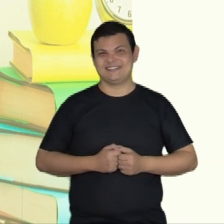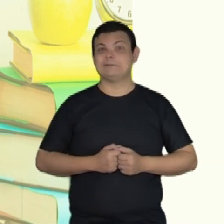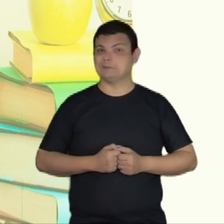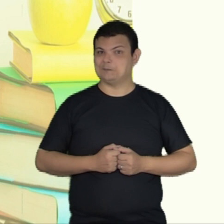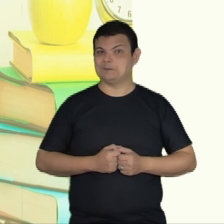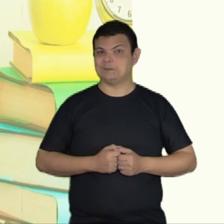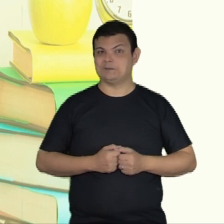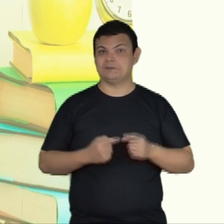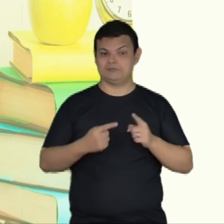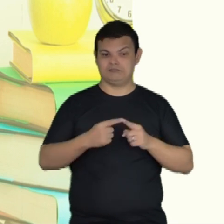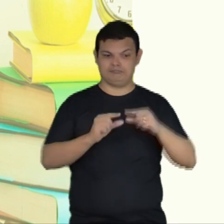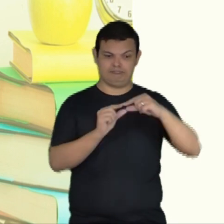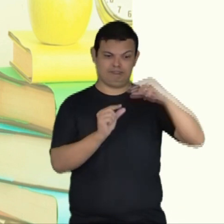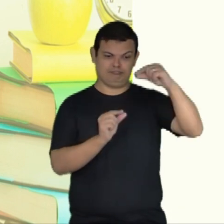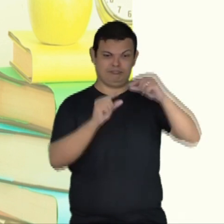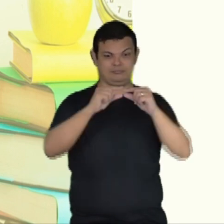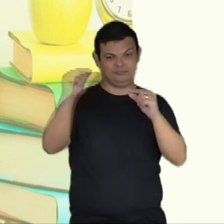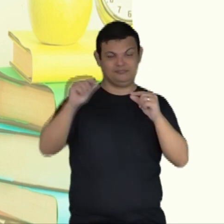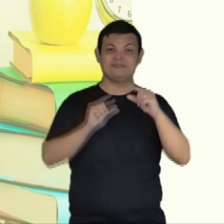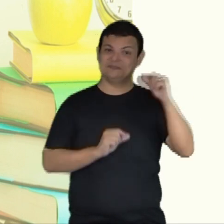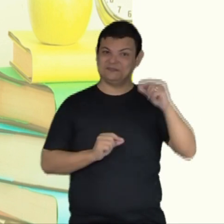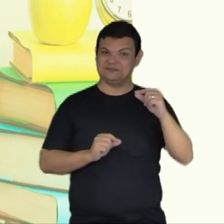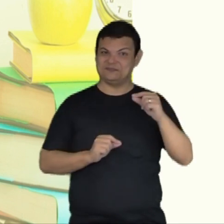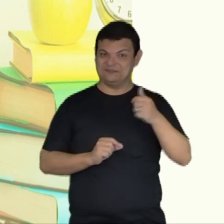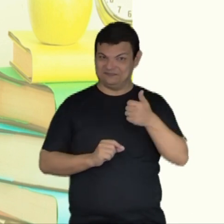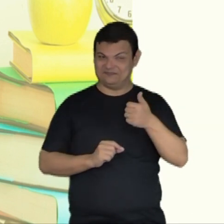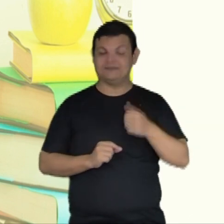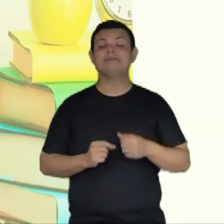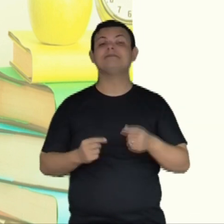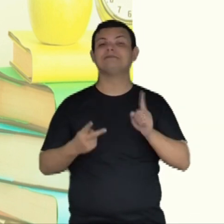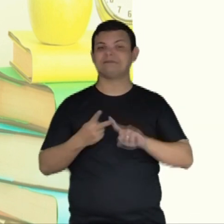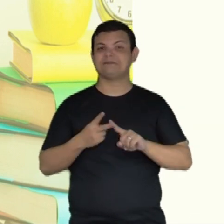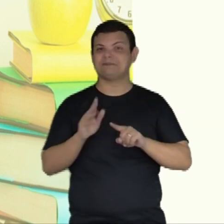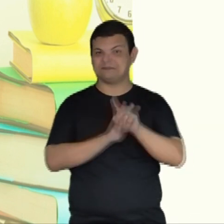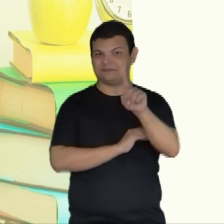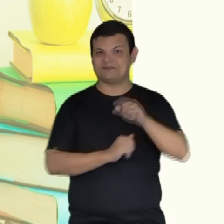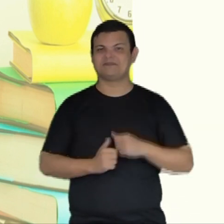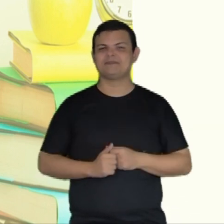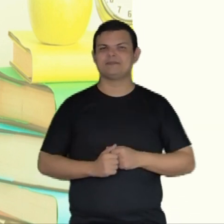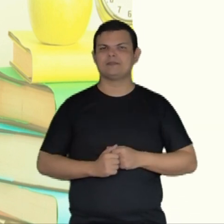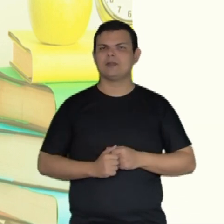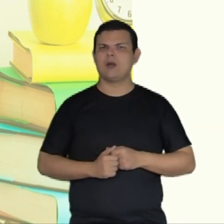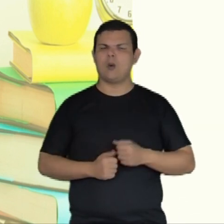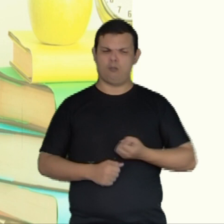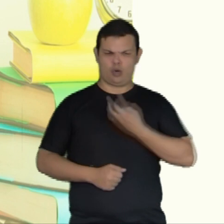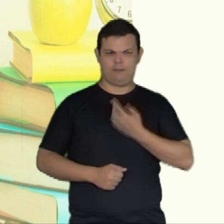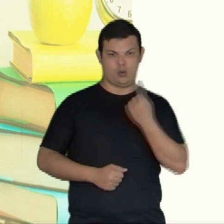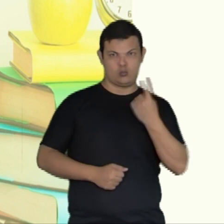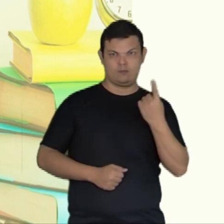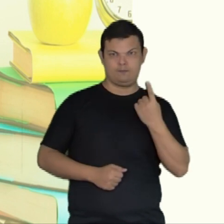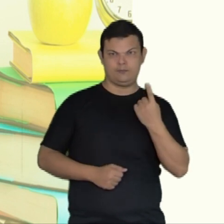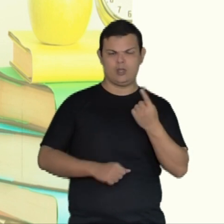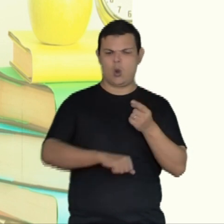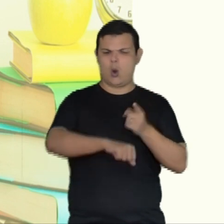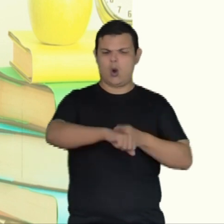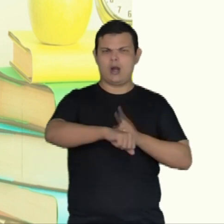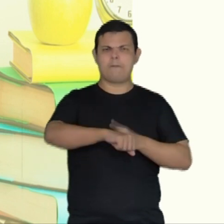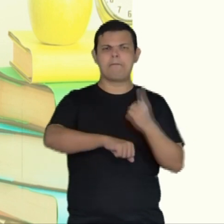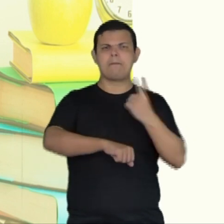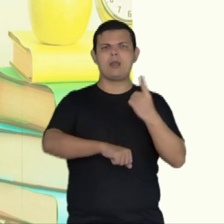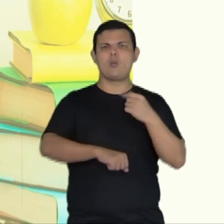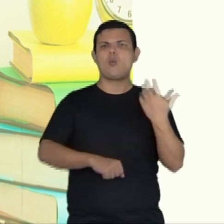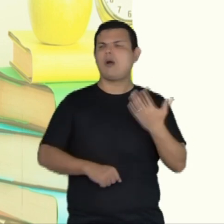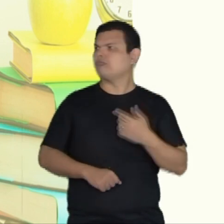Muito bem, foram os ponteiros, não foi? Vamos lá para a segunda pergunta. No poema 1, que horas o primeiro verso estava